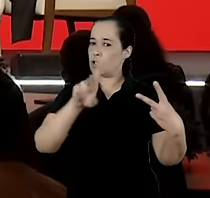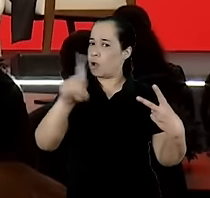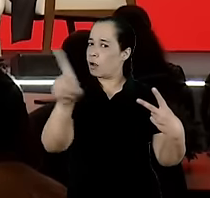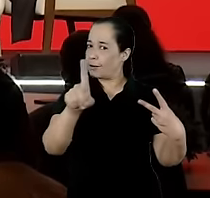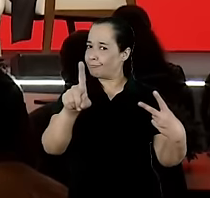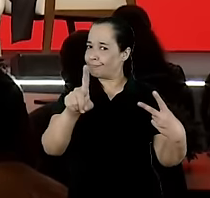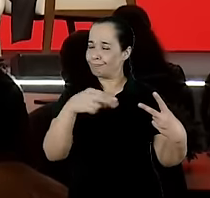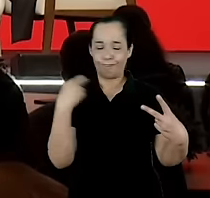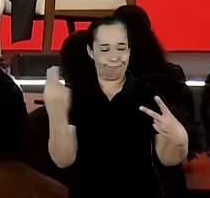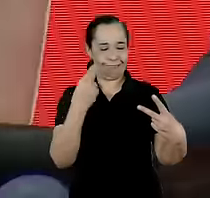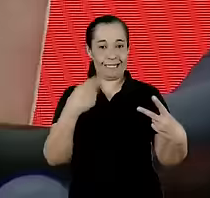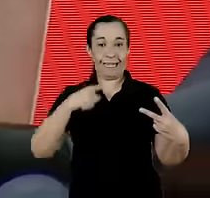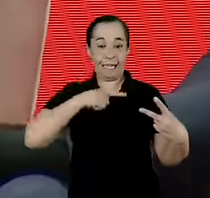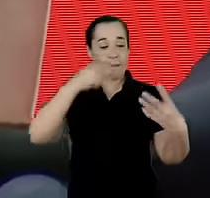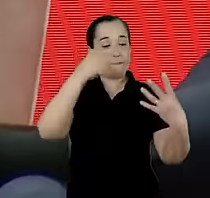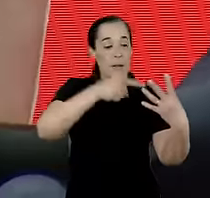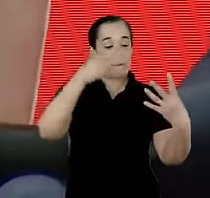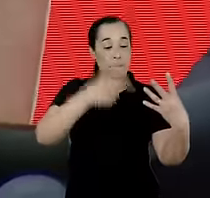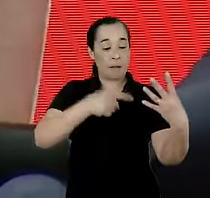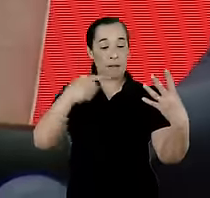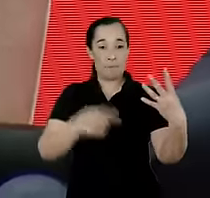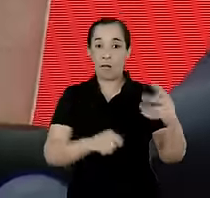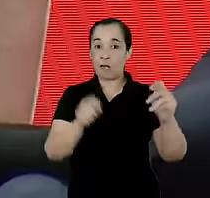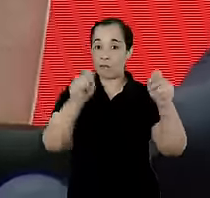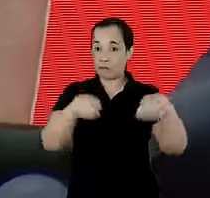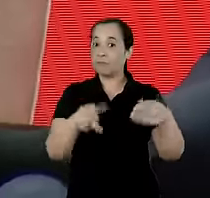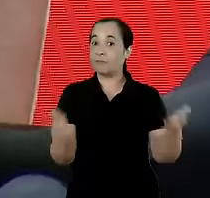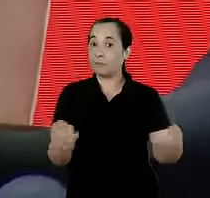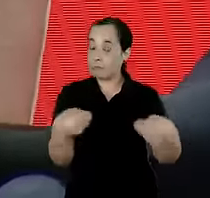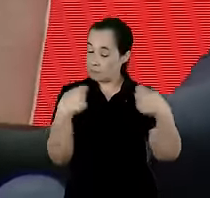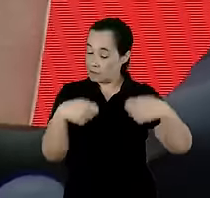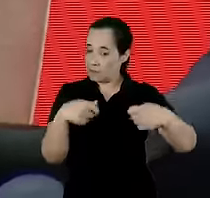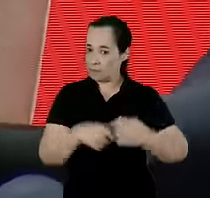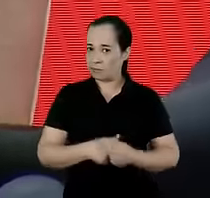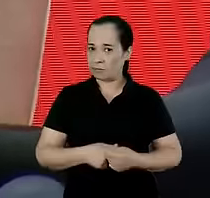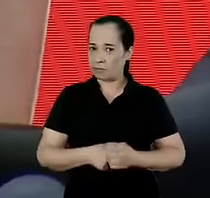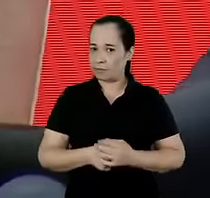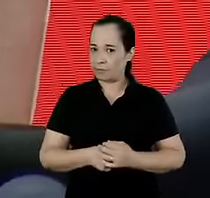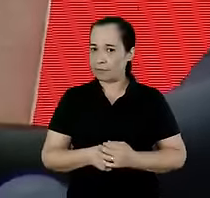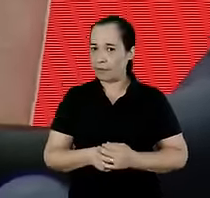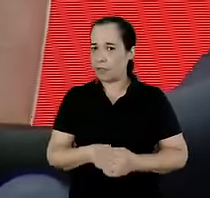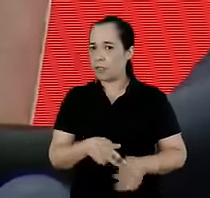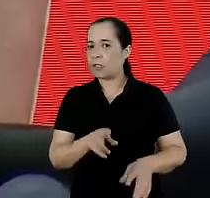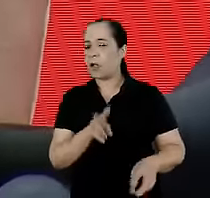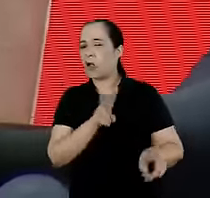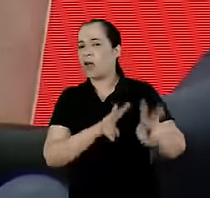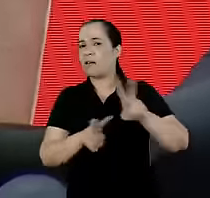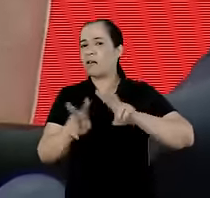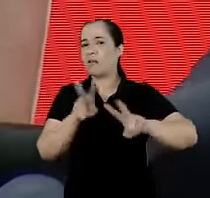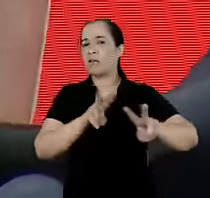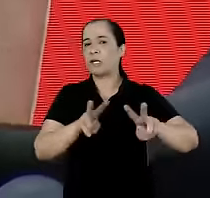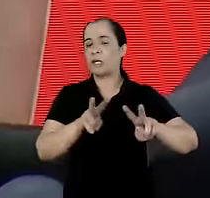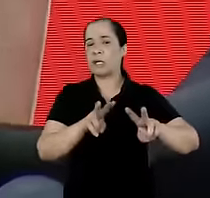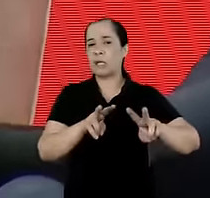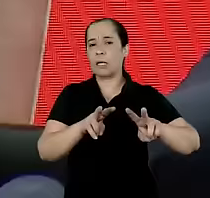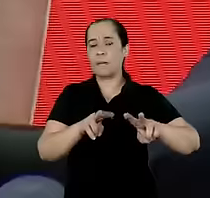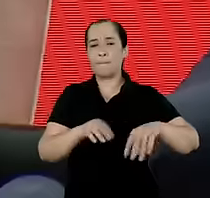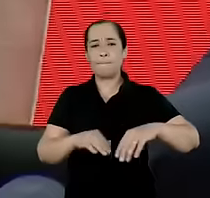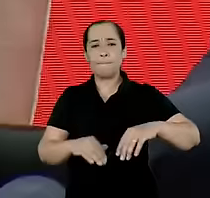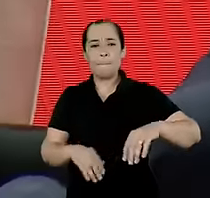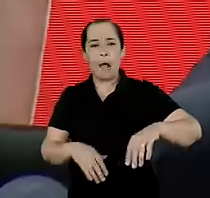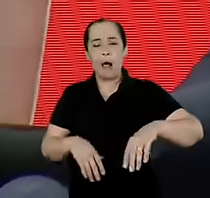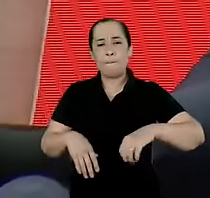série de outras Reformas e o e e esse diagnóstico fica Evidente quando a gente olha pra questão da produtividade no Brasil